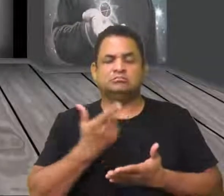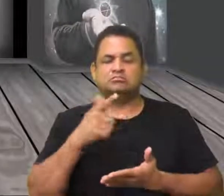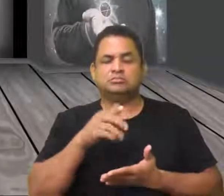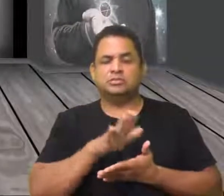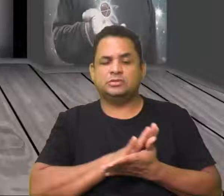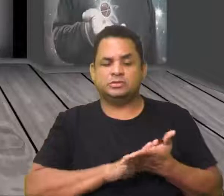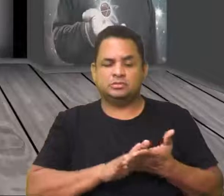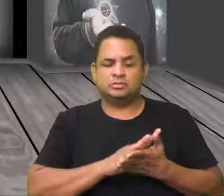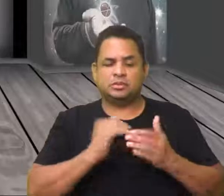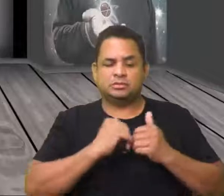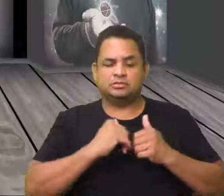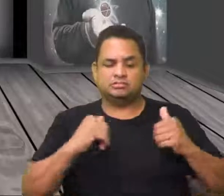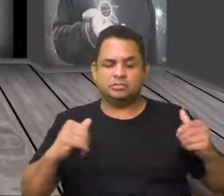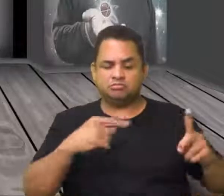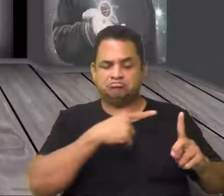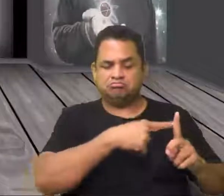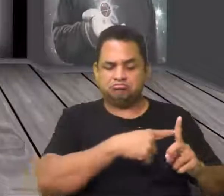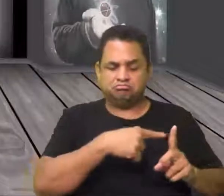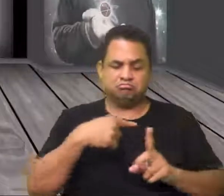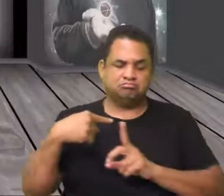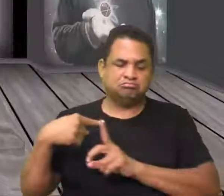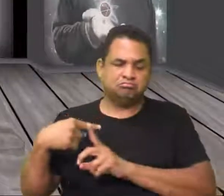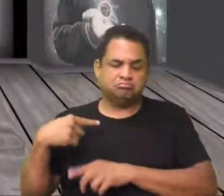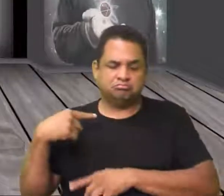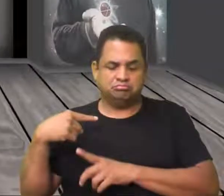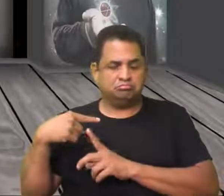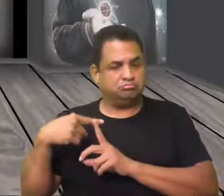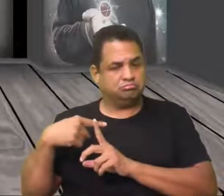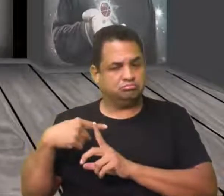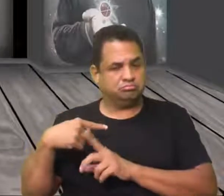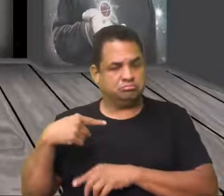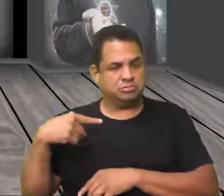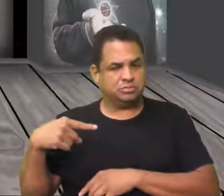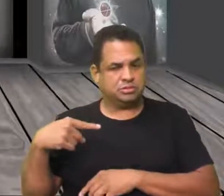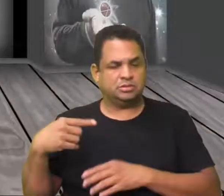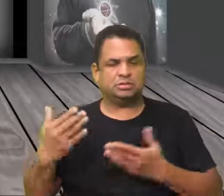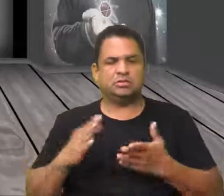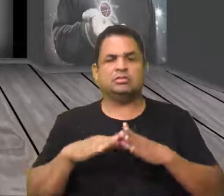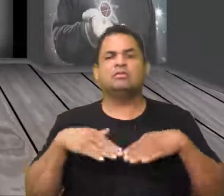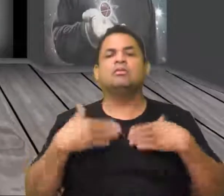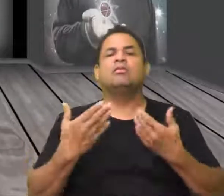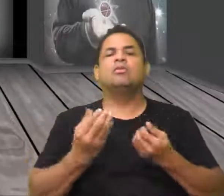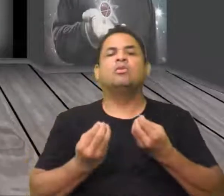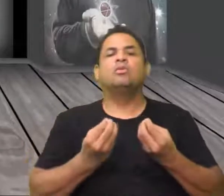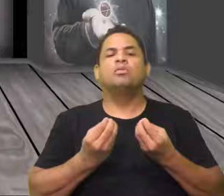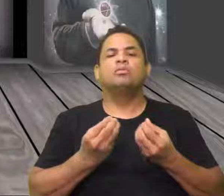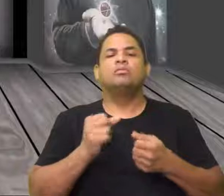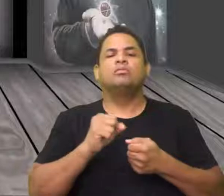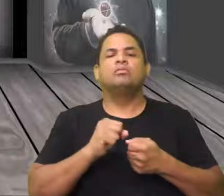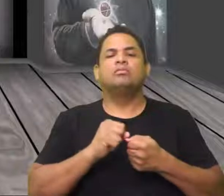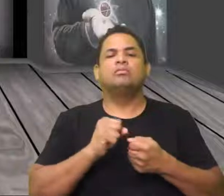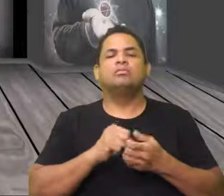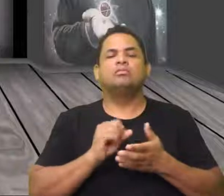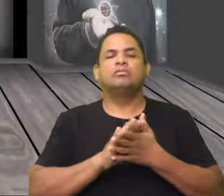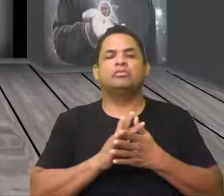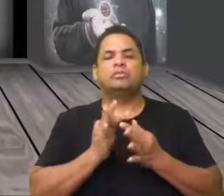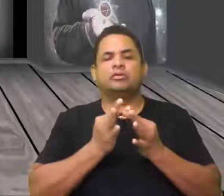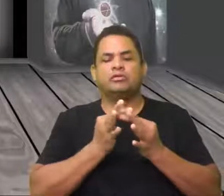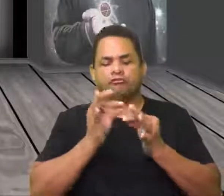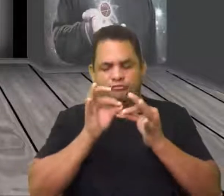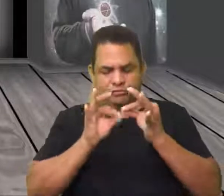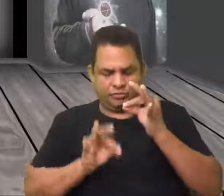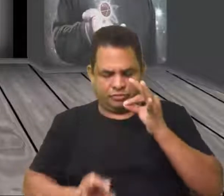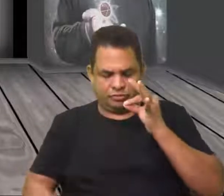cargas separadas. É diferente de dizer que ele está eletrizado. Justamente. Como é que eu faço? Se colocar um aterramento ou se